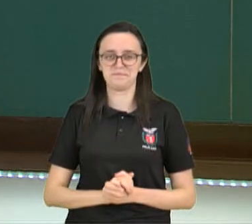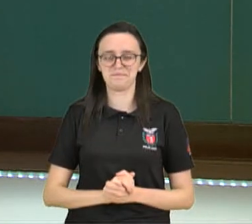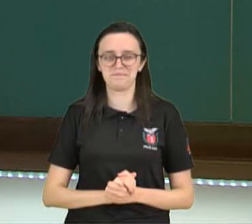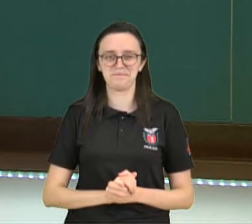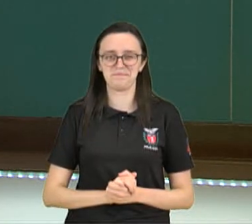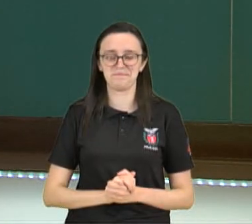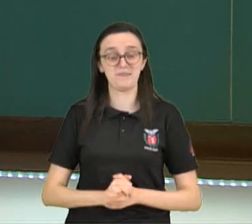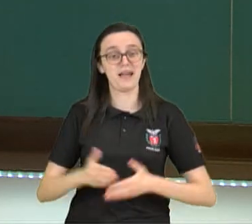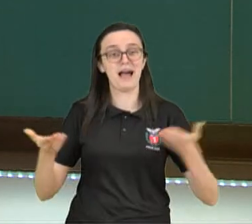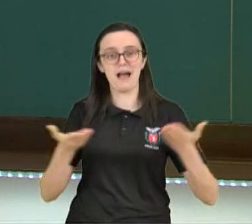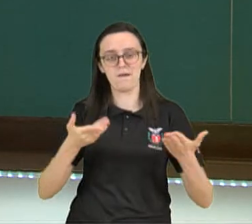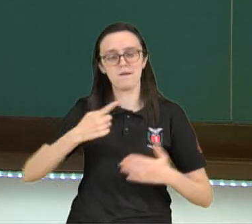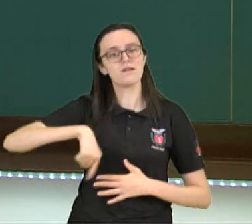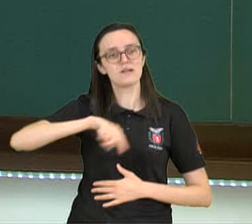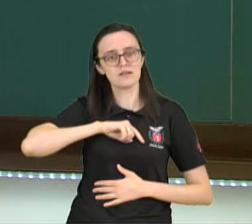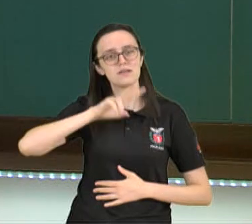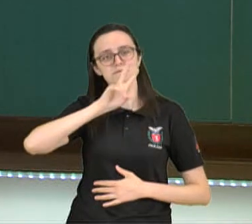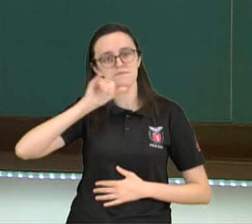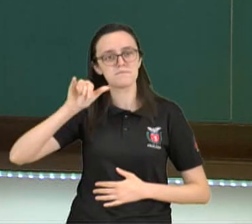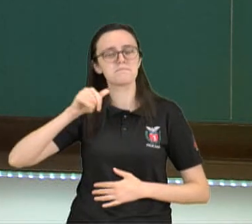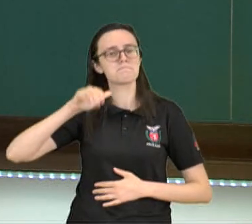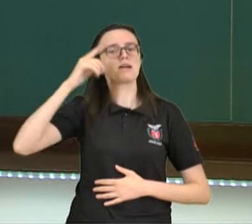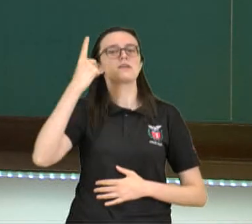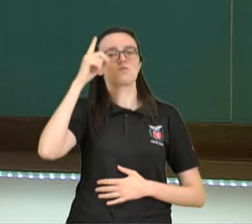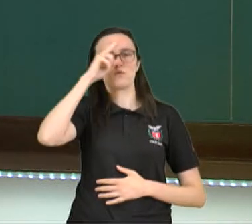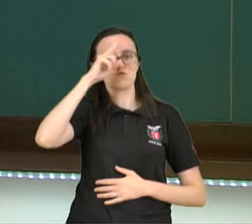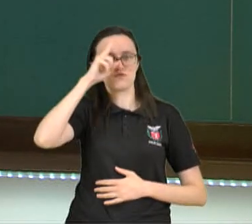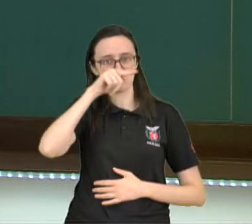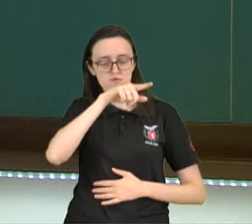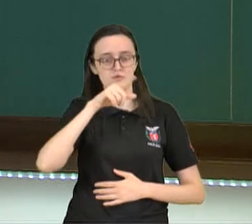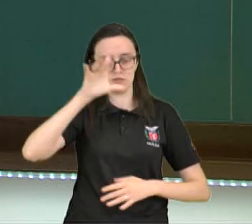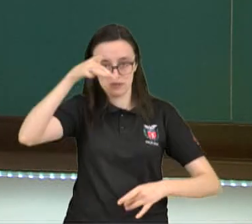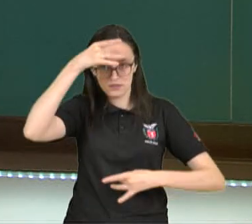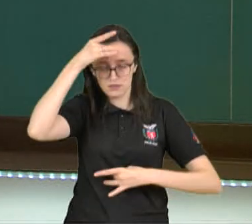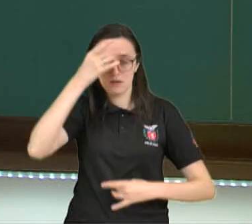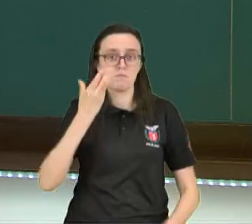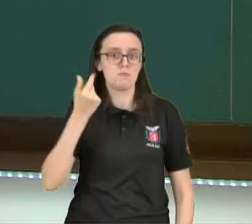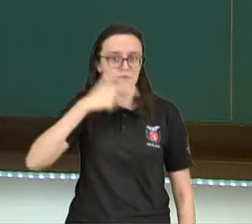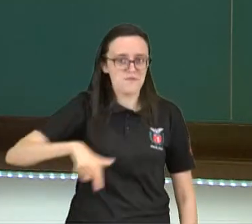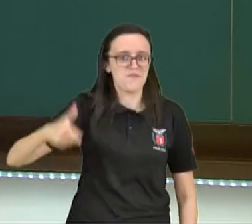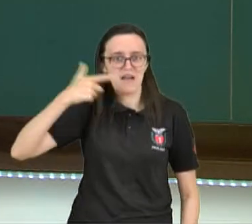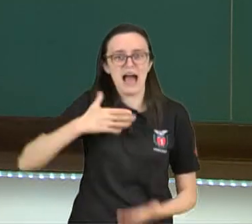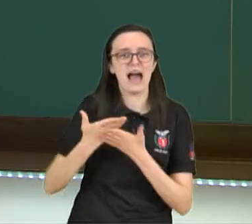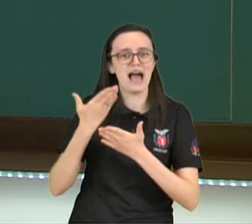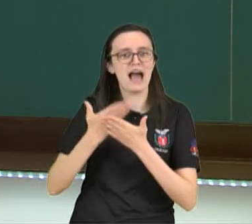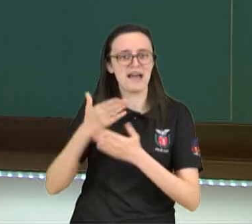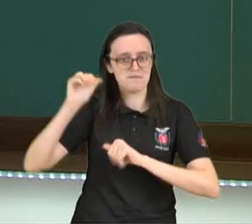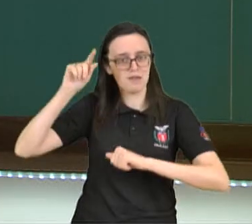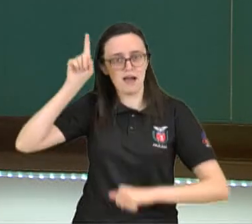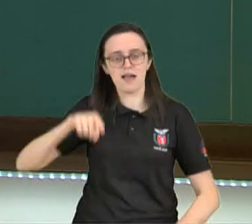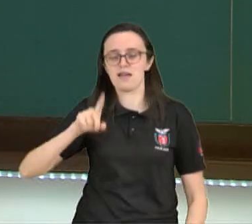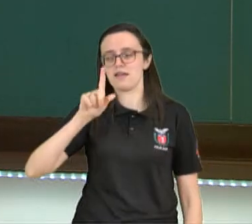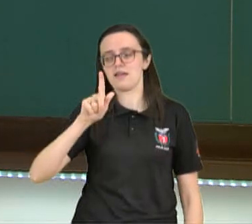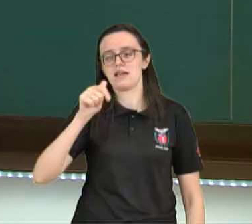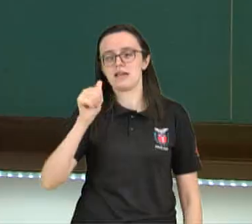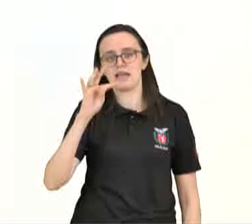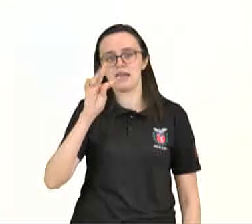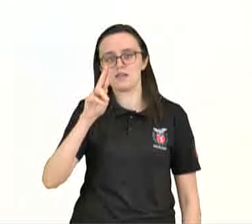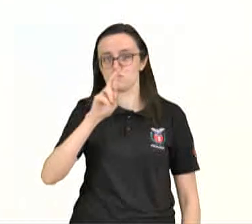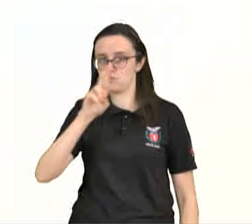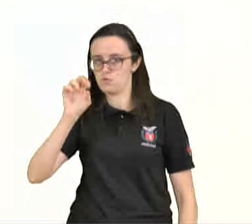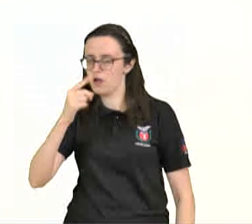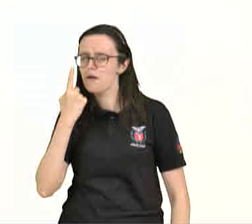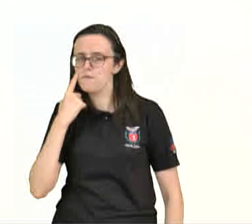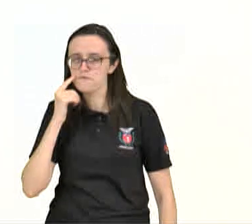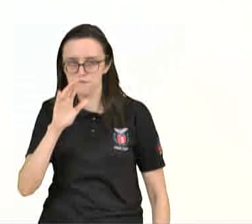E agora, nós vamos ver mais uma historinha desse personagem tão recorrente nas aulas de espanhol, que é o Gaturro. Vamos ver o que ele aprontou dessa